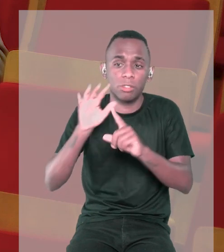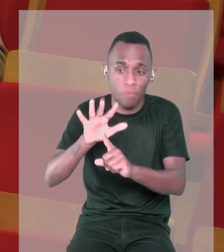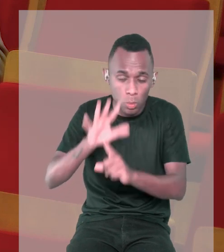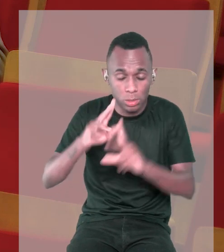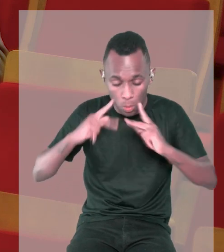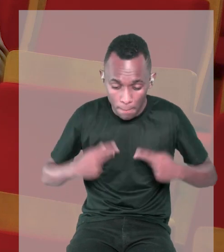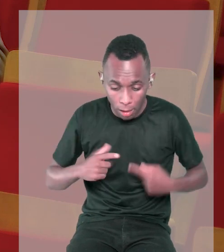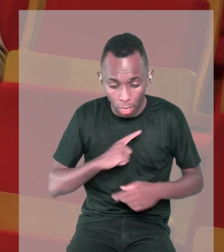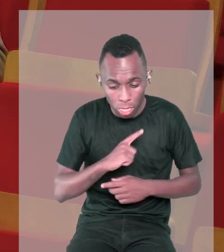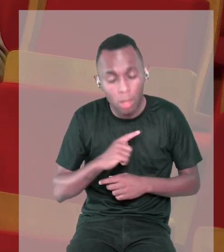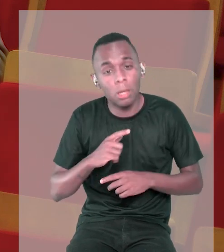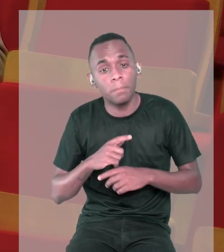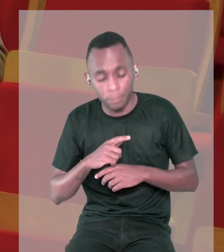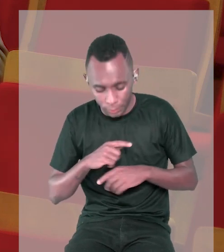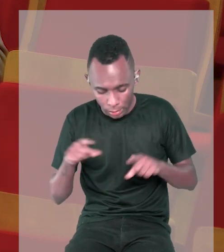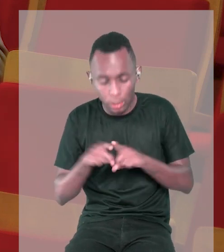percepção de amor, sem percepção